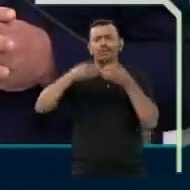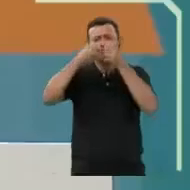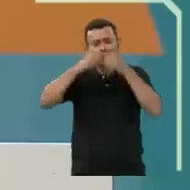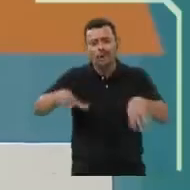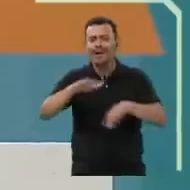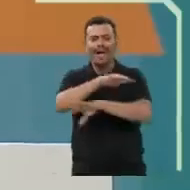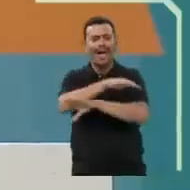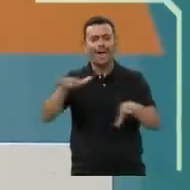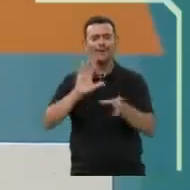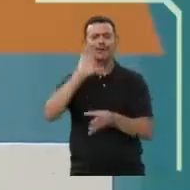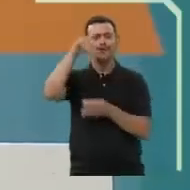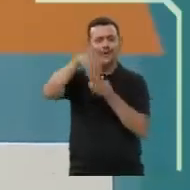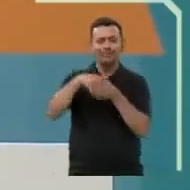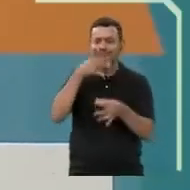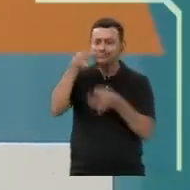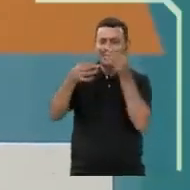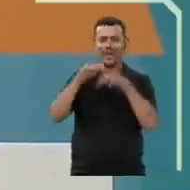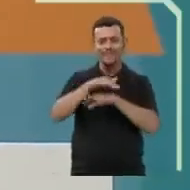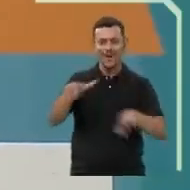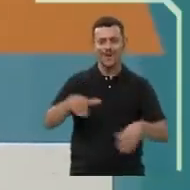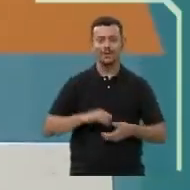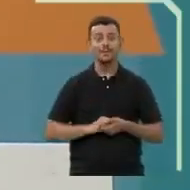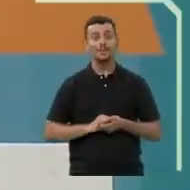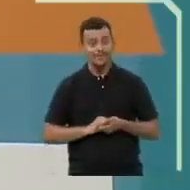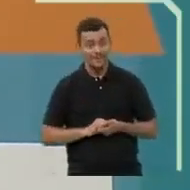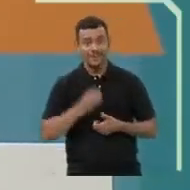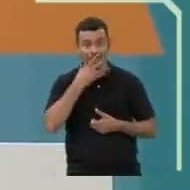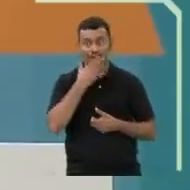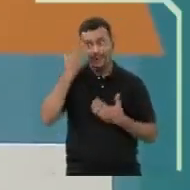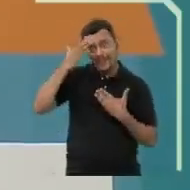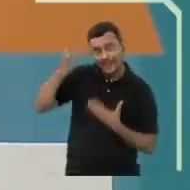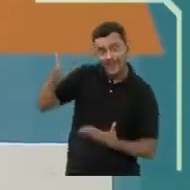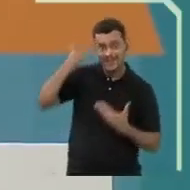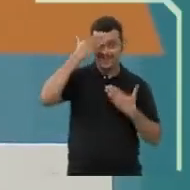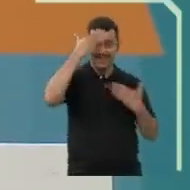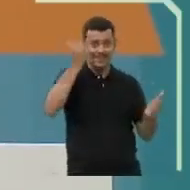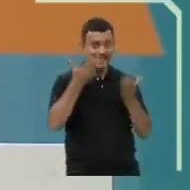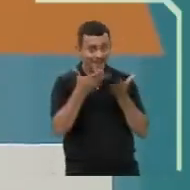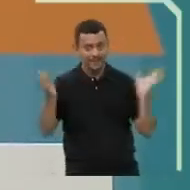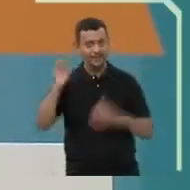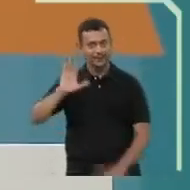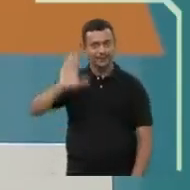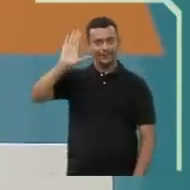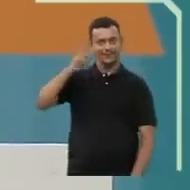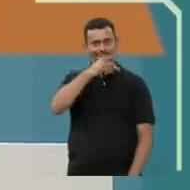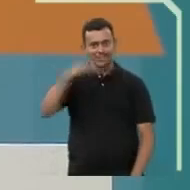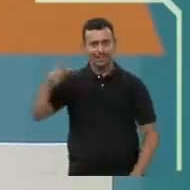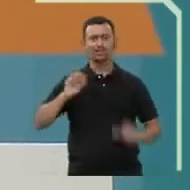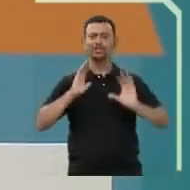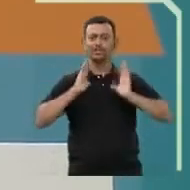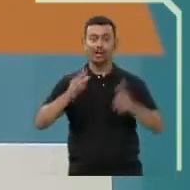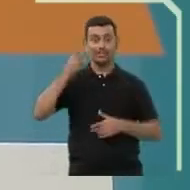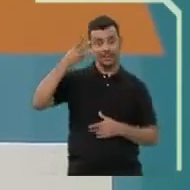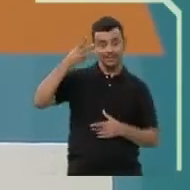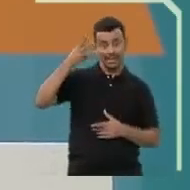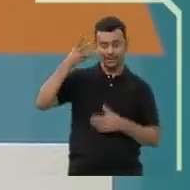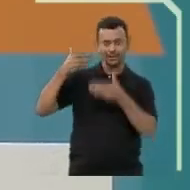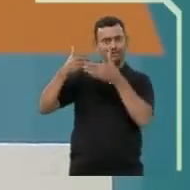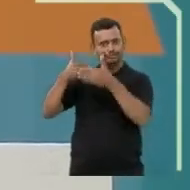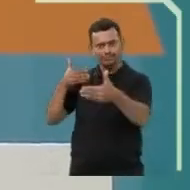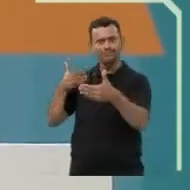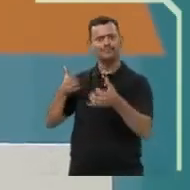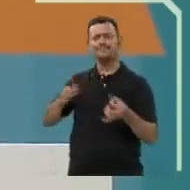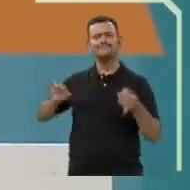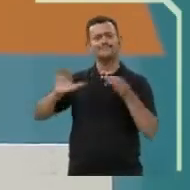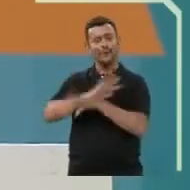democracia. E eu agradeço aos candidatos, terminamos esse bloco, está concluído o terceiro bloco e voltamos